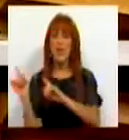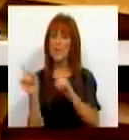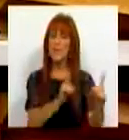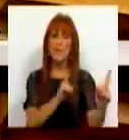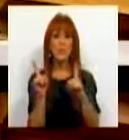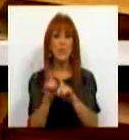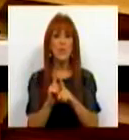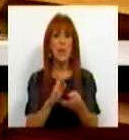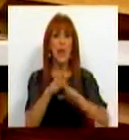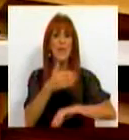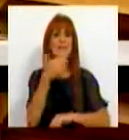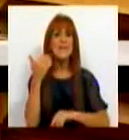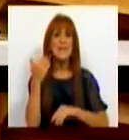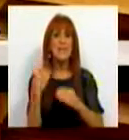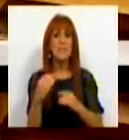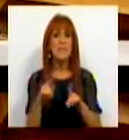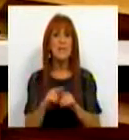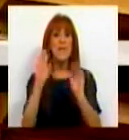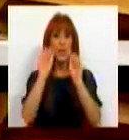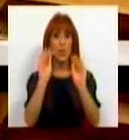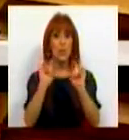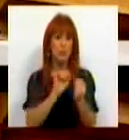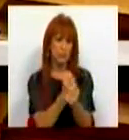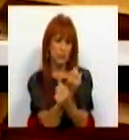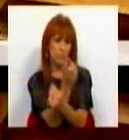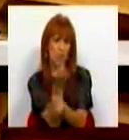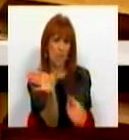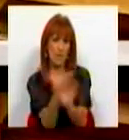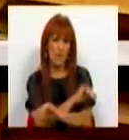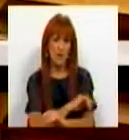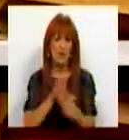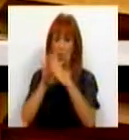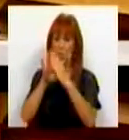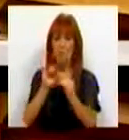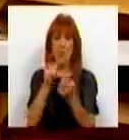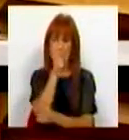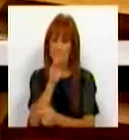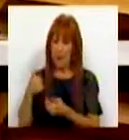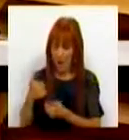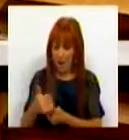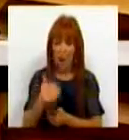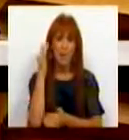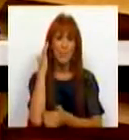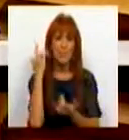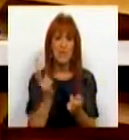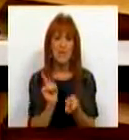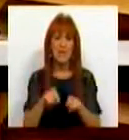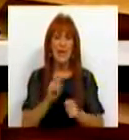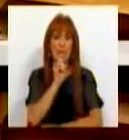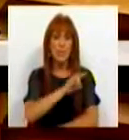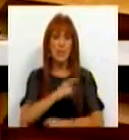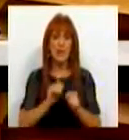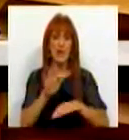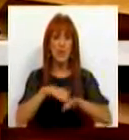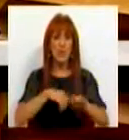transportes, intervenção precoce, educação, entre outros. O modelo está a ser implementado e inclui a